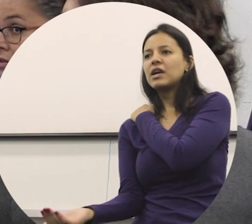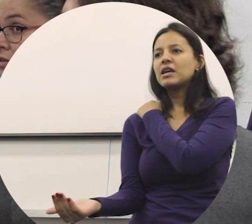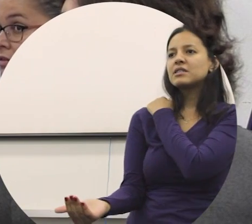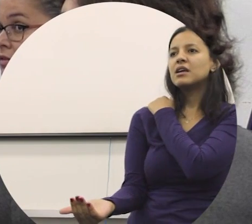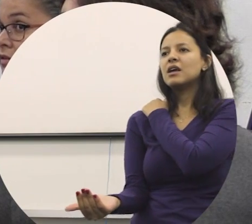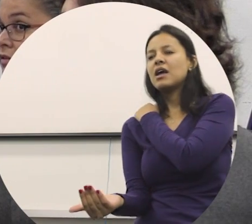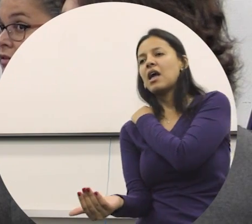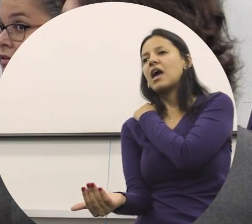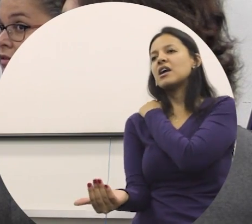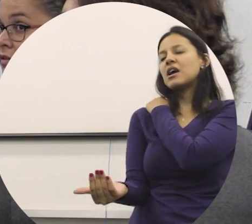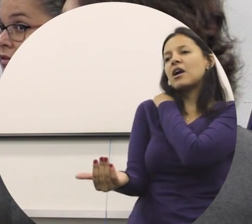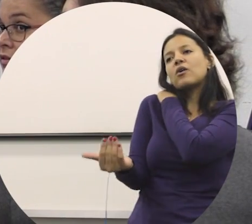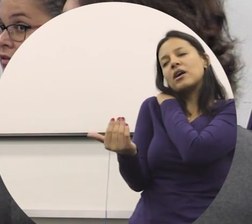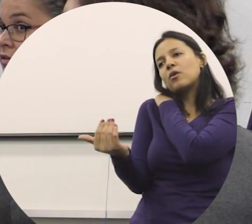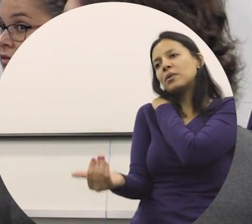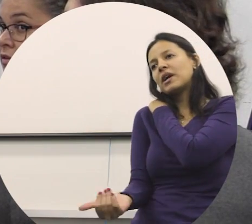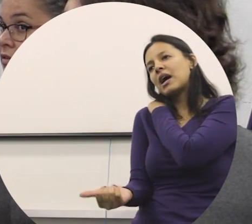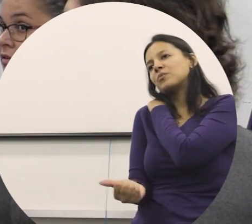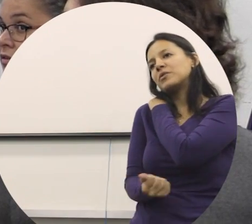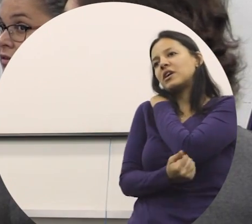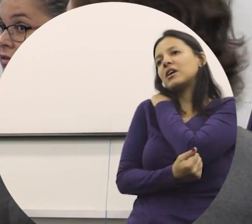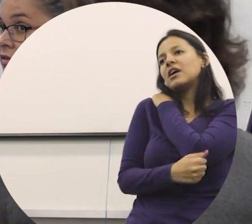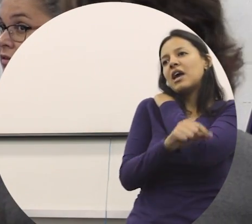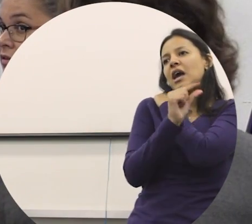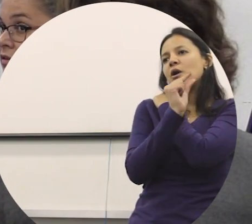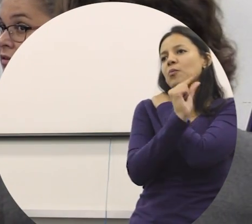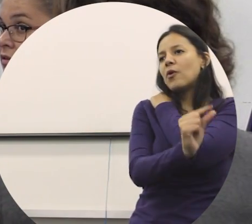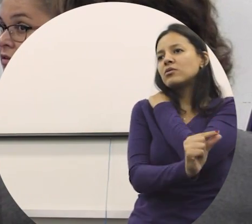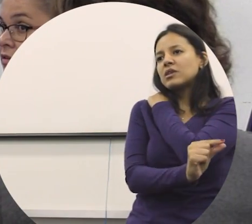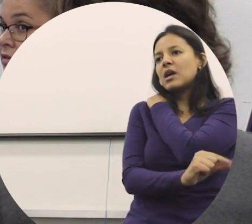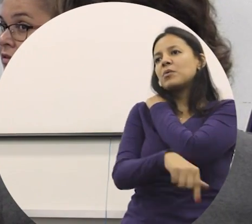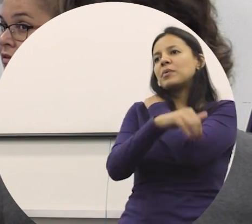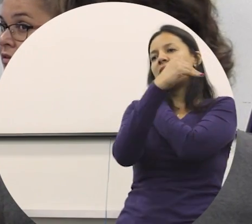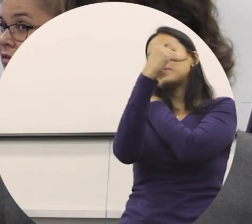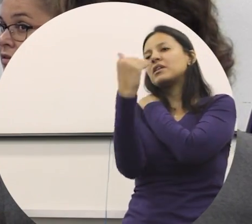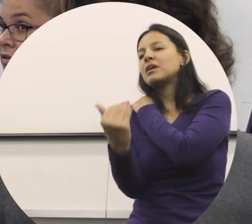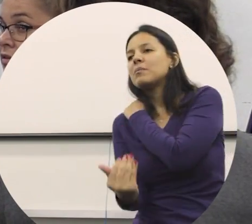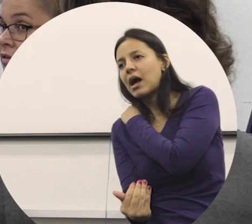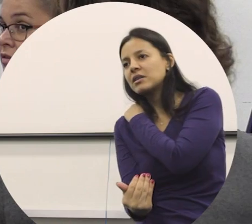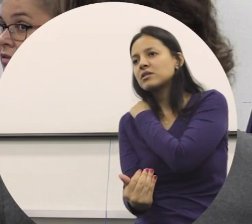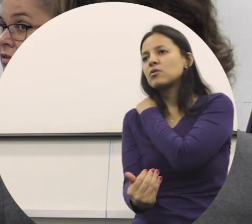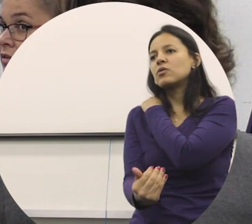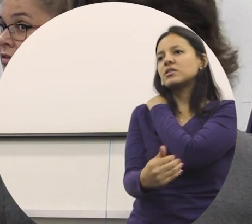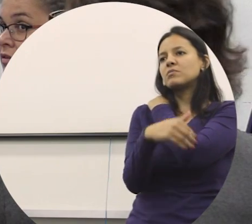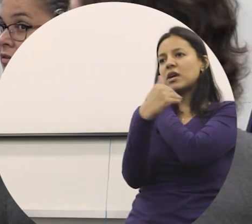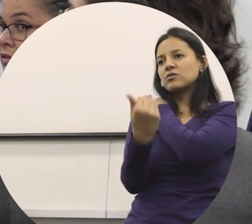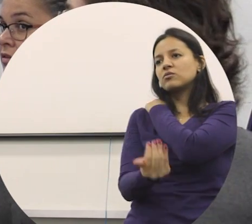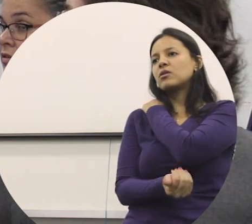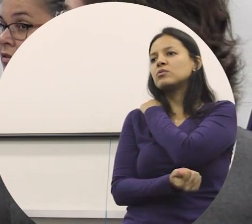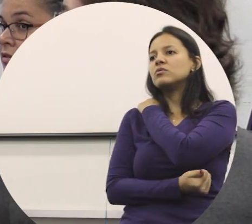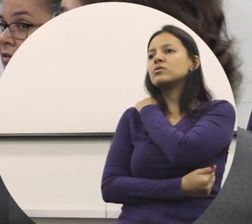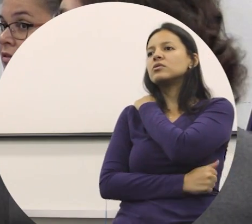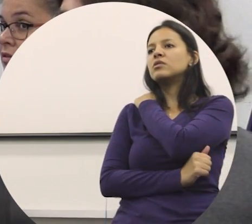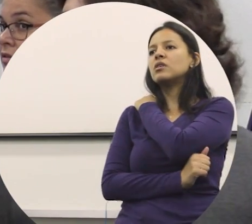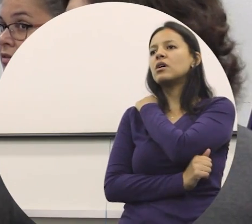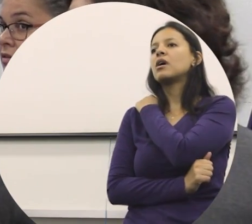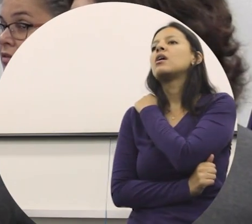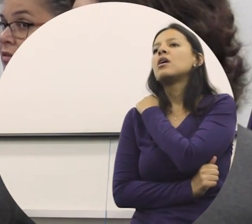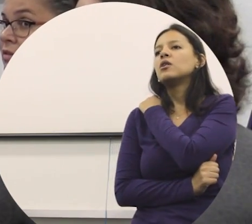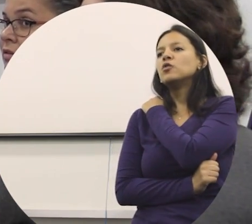e o português, é complicado, porque é um pouco tempo para ele aprender mais coisas, mais